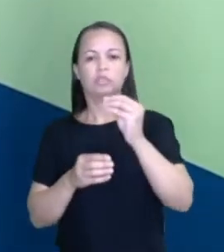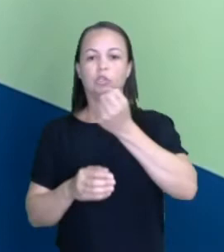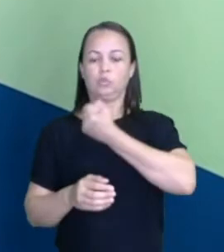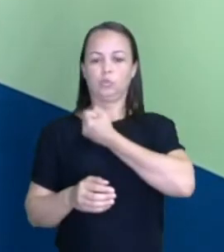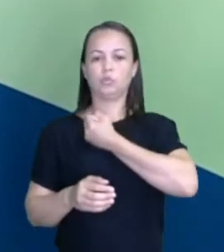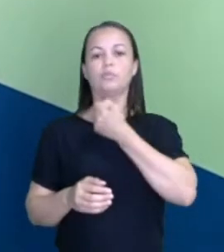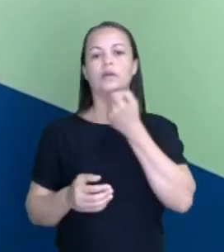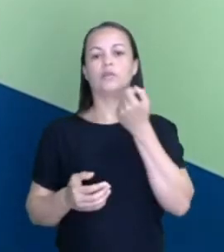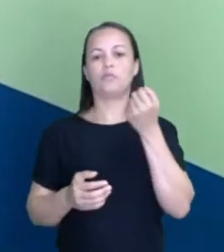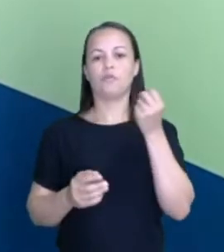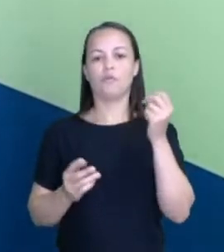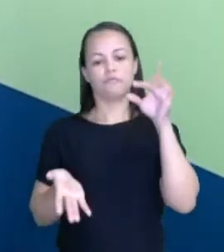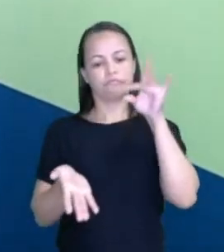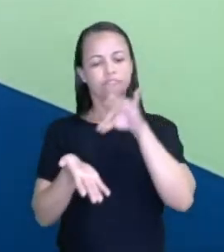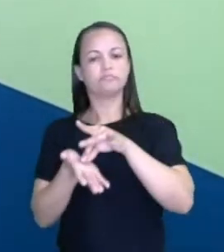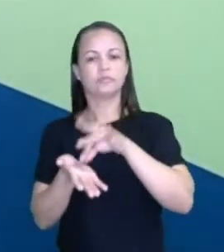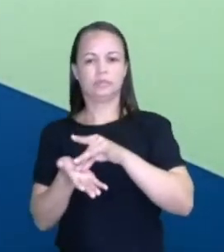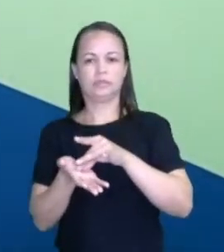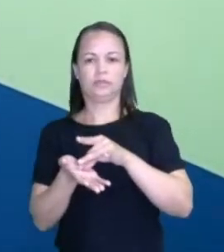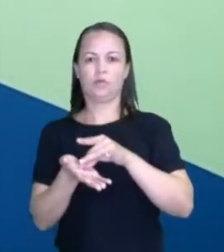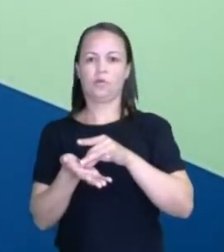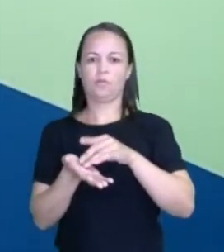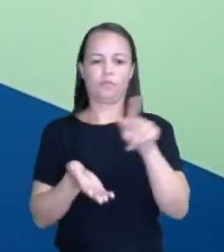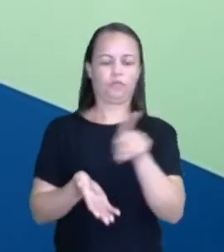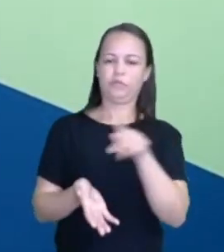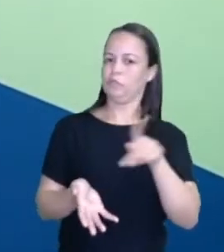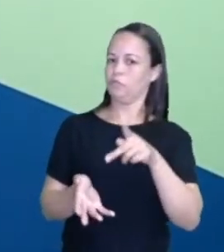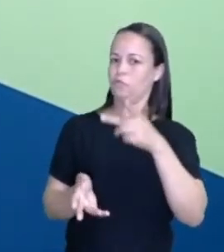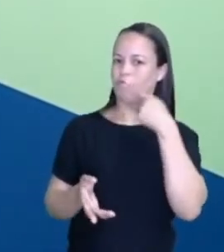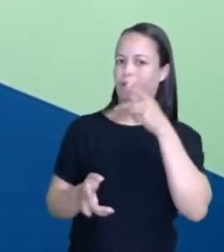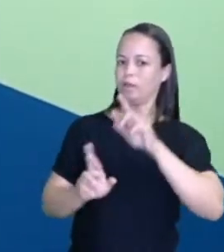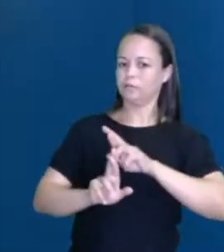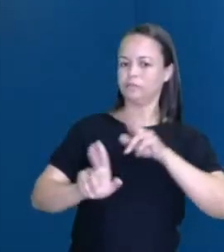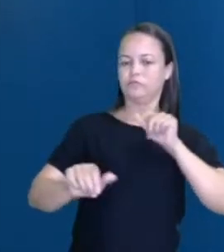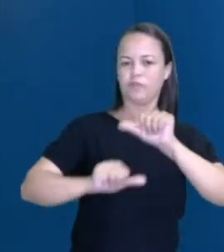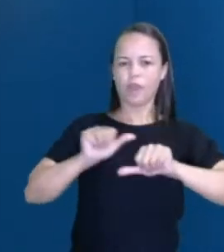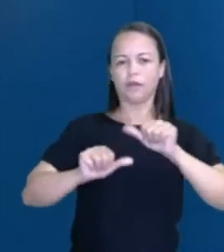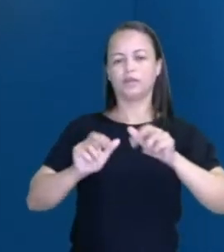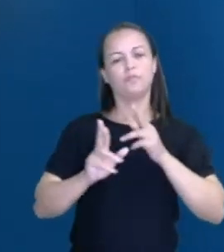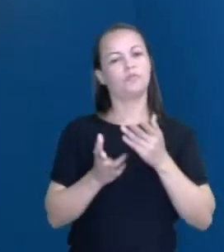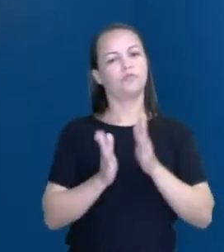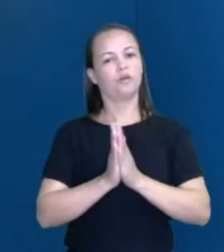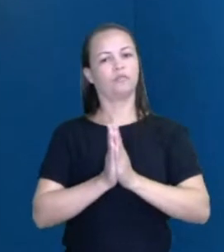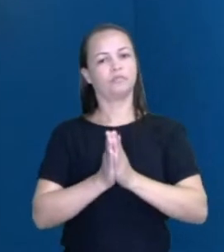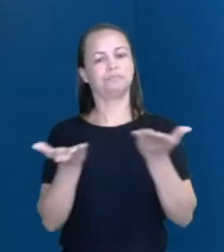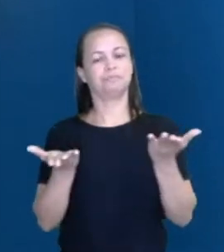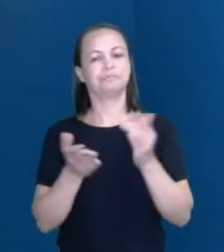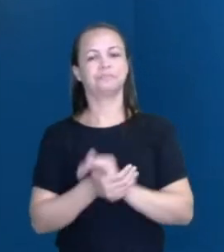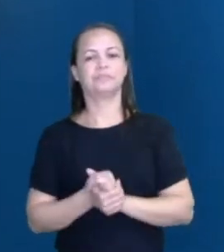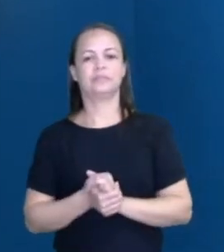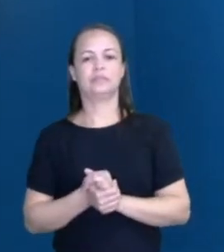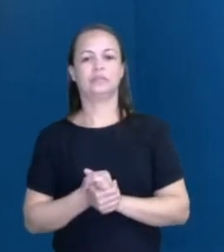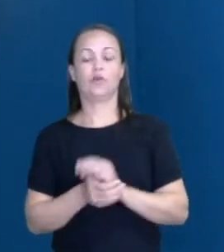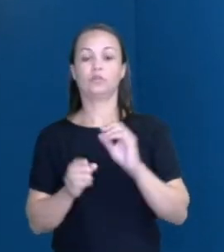Professor, traduza isso aí, pelo amor de Deus. Vamos lá? Nossa função é justamente essa.